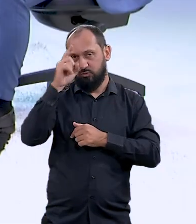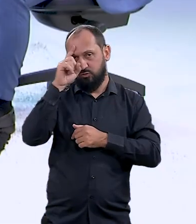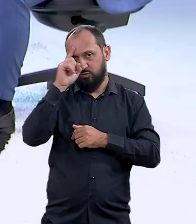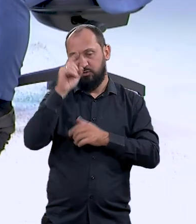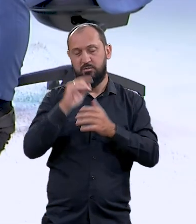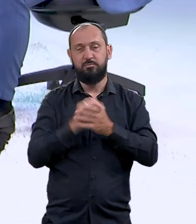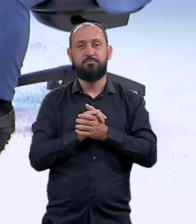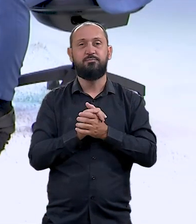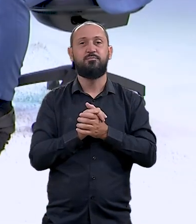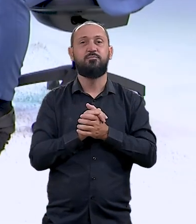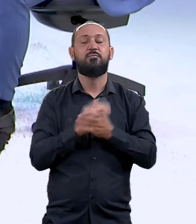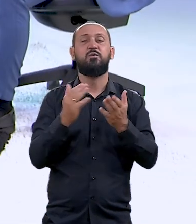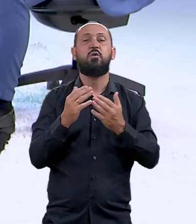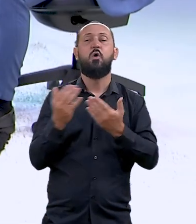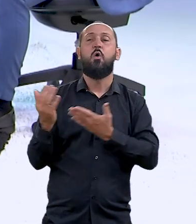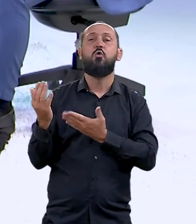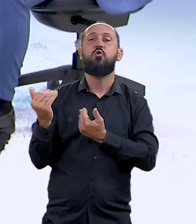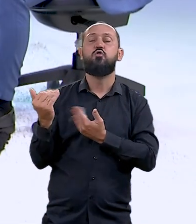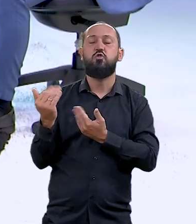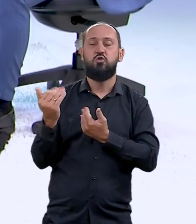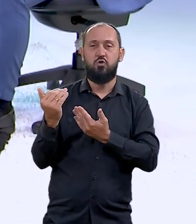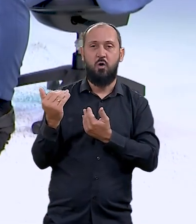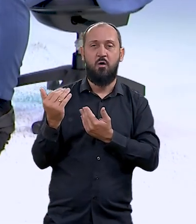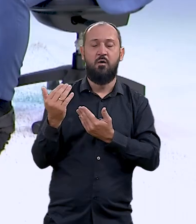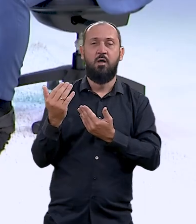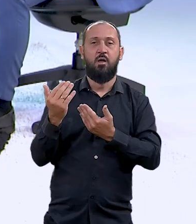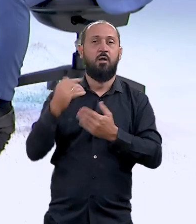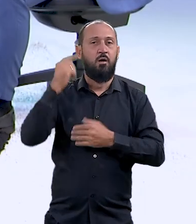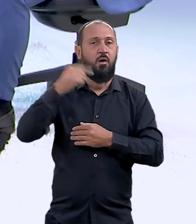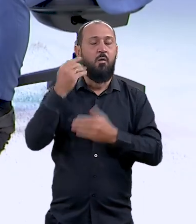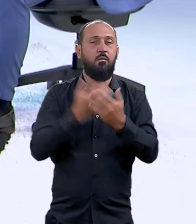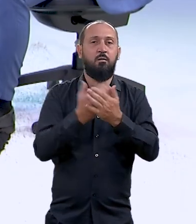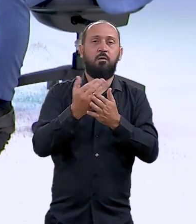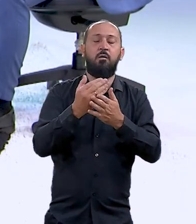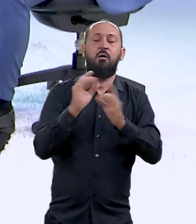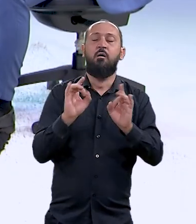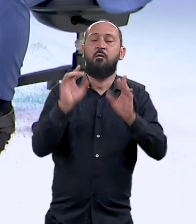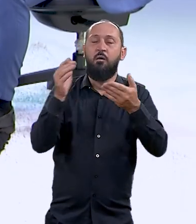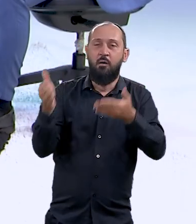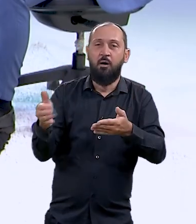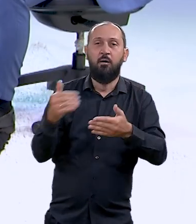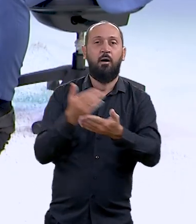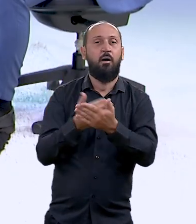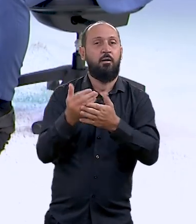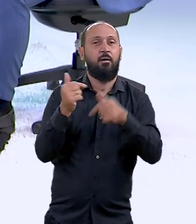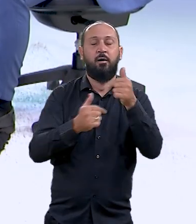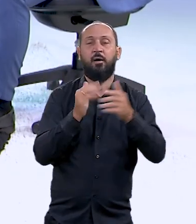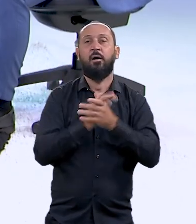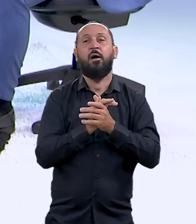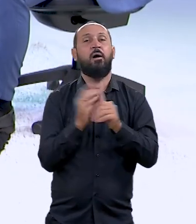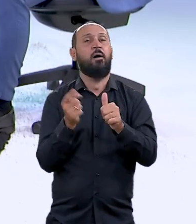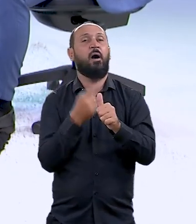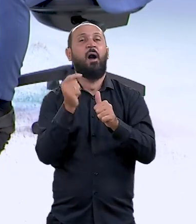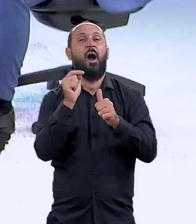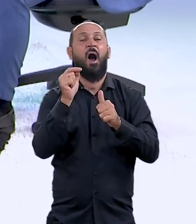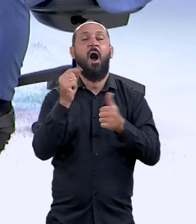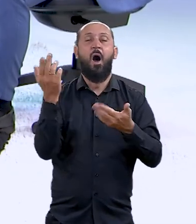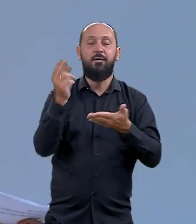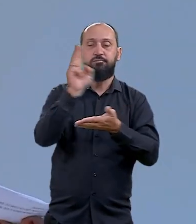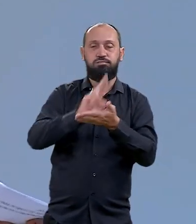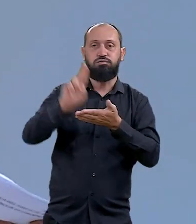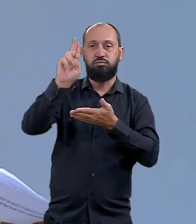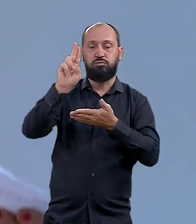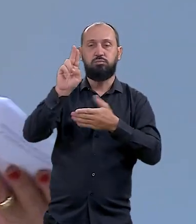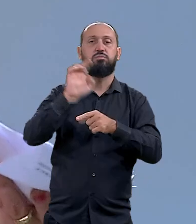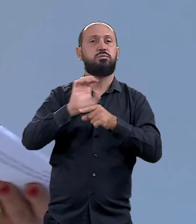pouco mais firme, né, na defesa dos seus clientes. É um trabalho diário, né, doutor? E o jovem advogado,